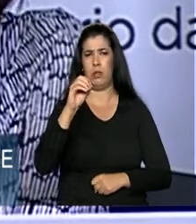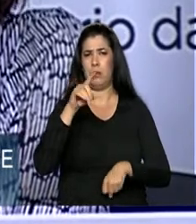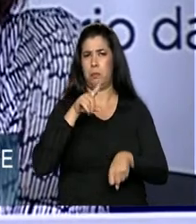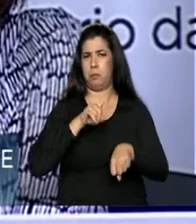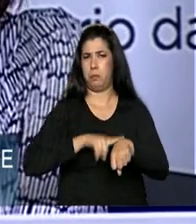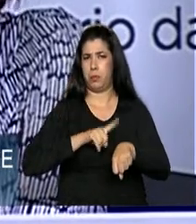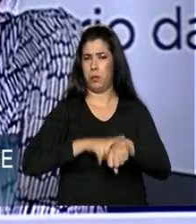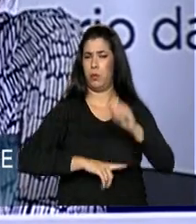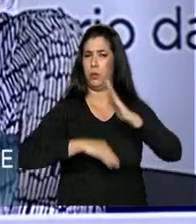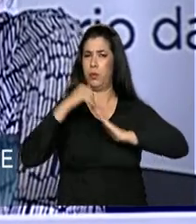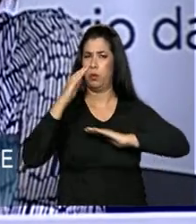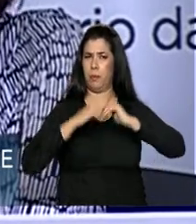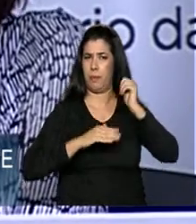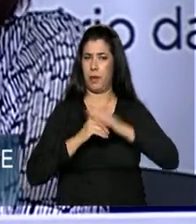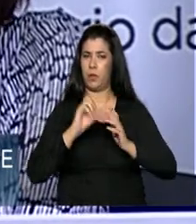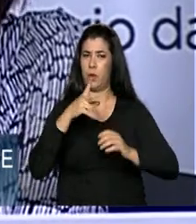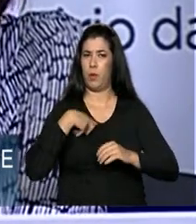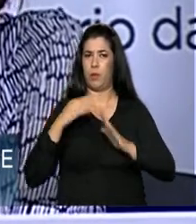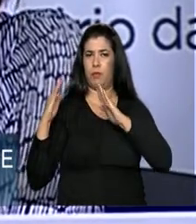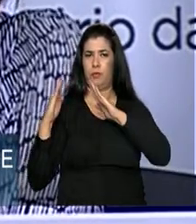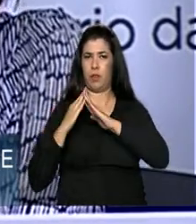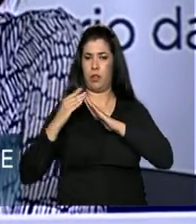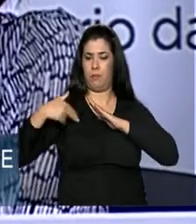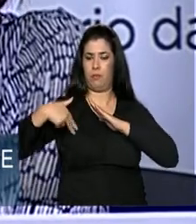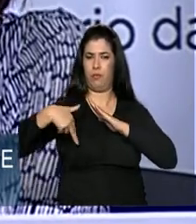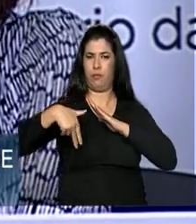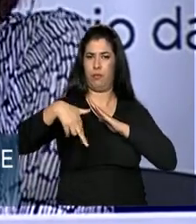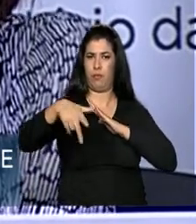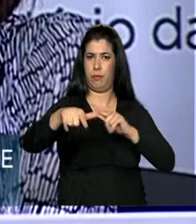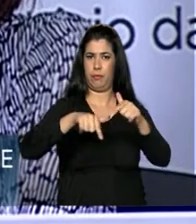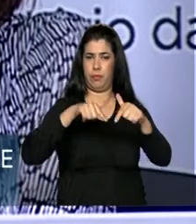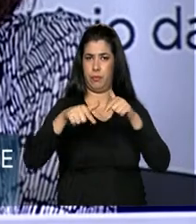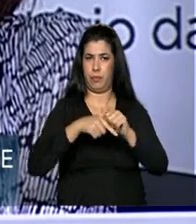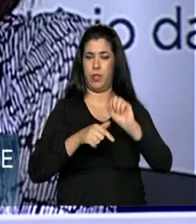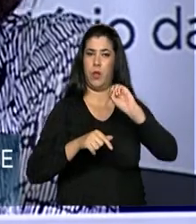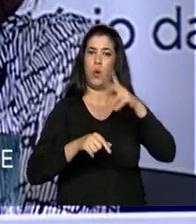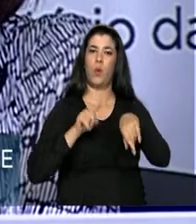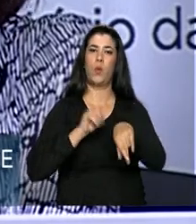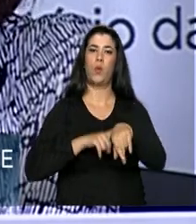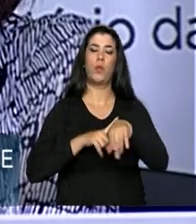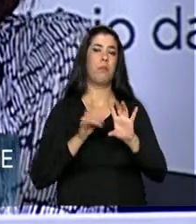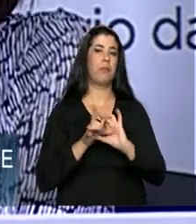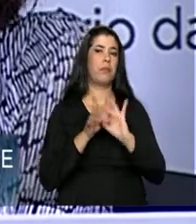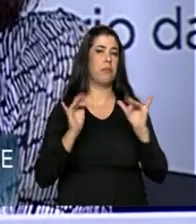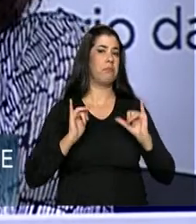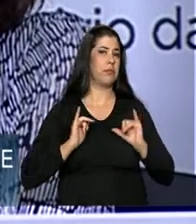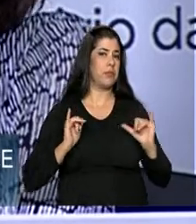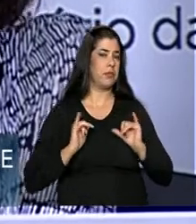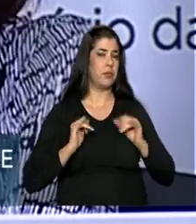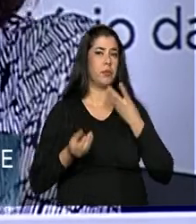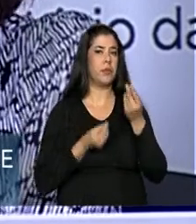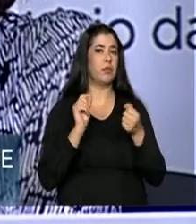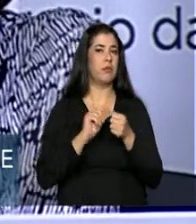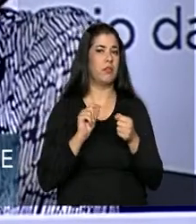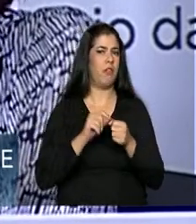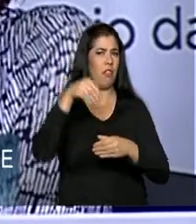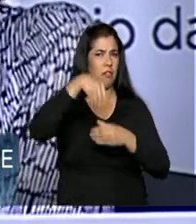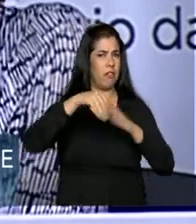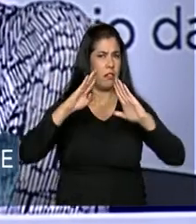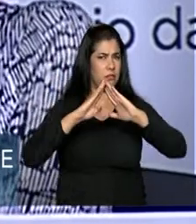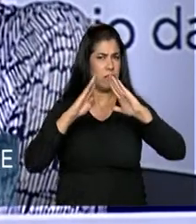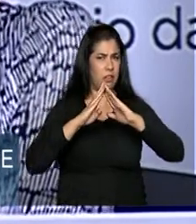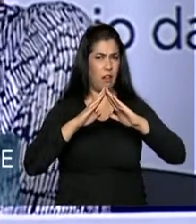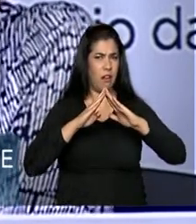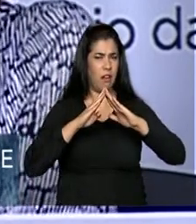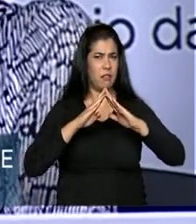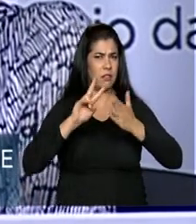trabalho... No deslocamento para o trabalho e no tempo livre. Nós excluímos a atividade física no ambiente doméstico